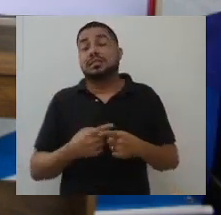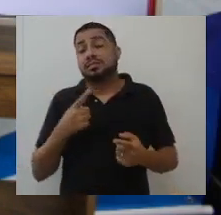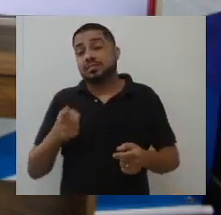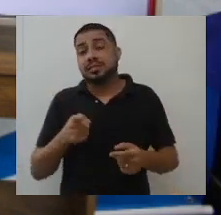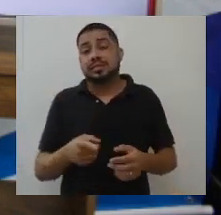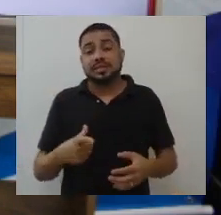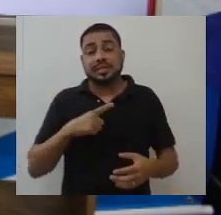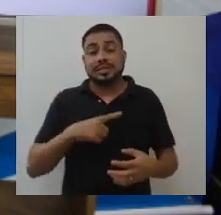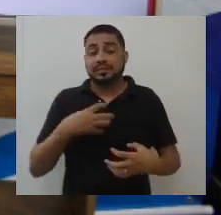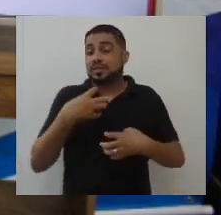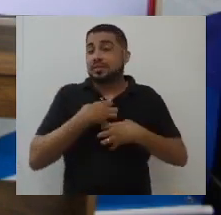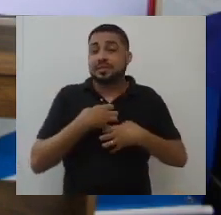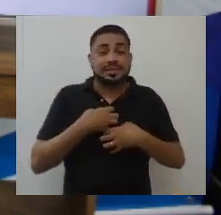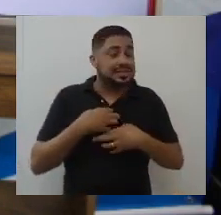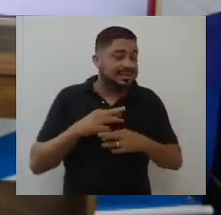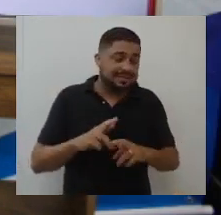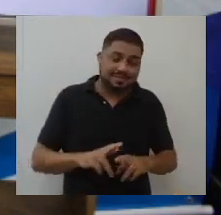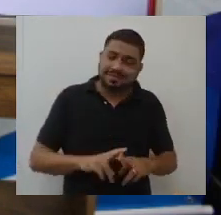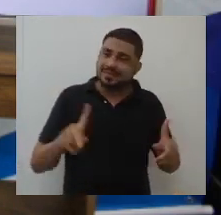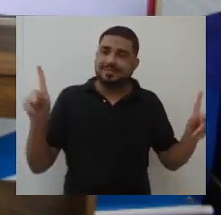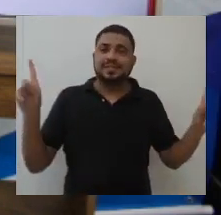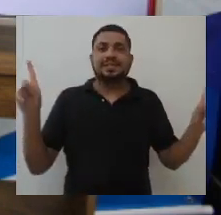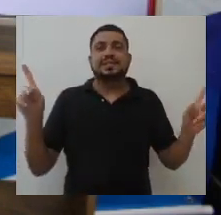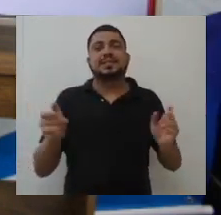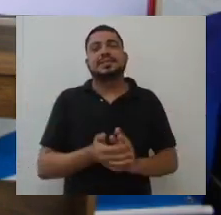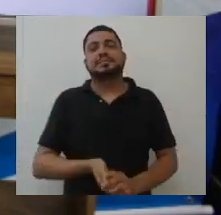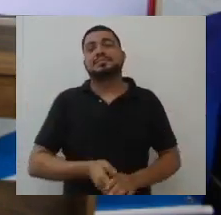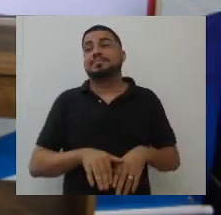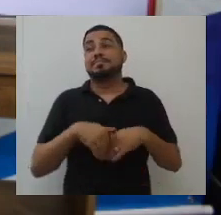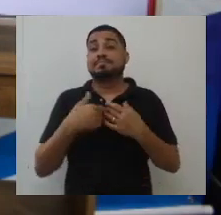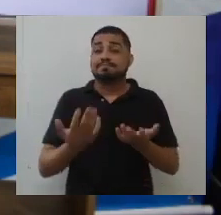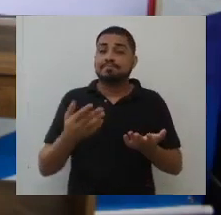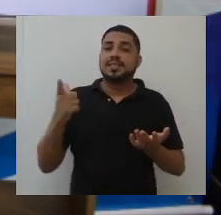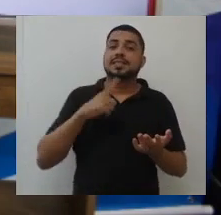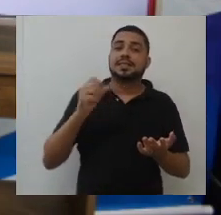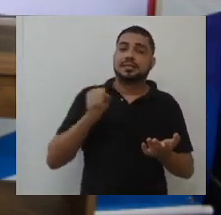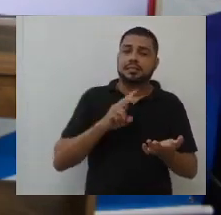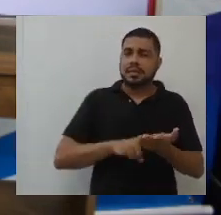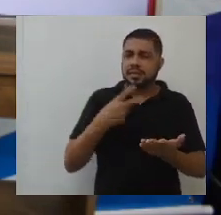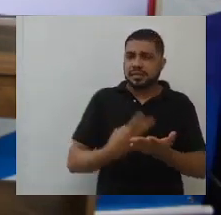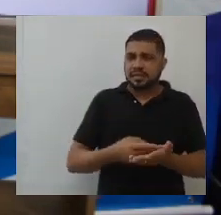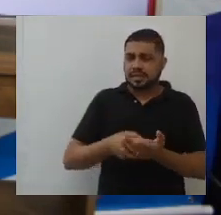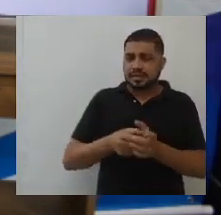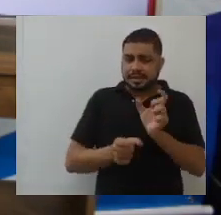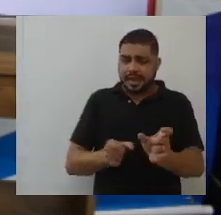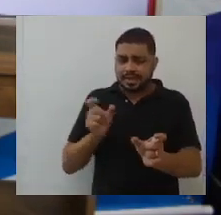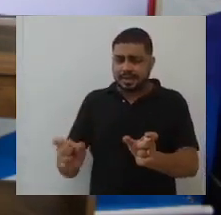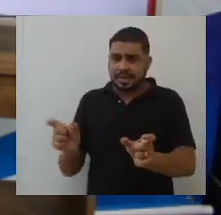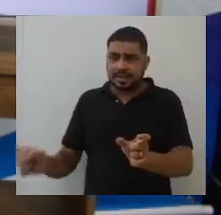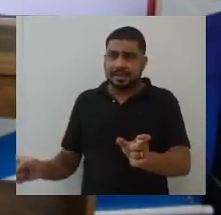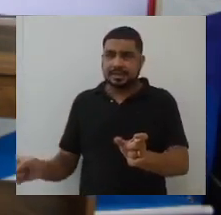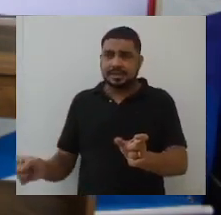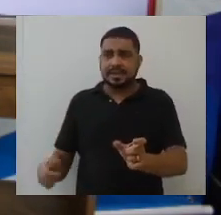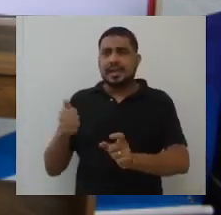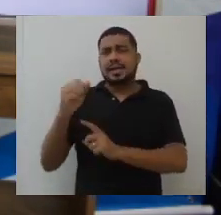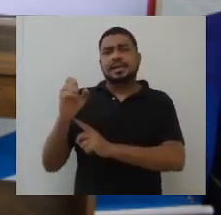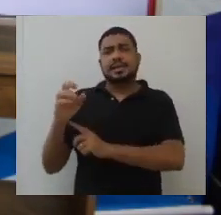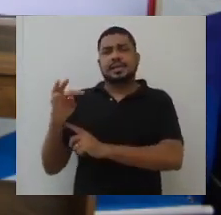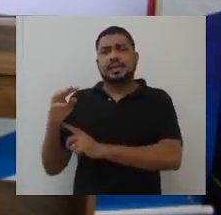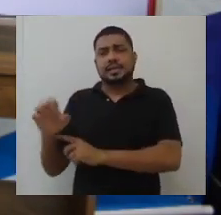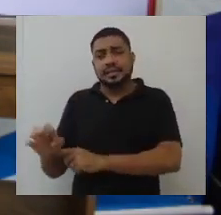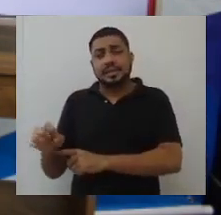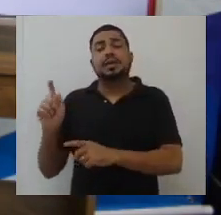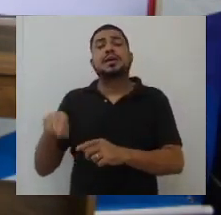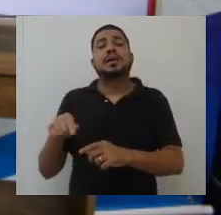um sentido totalmente contrário, tá? Então se eu fosse fazer tradução literal, act seria o quê? Act é atuar, a tradução